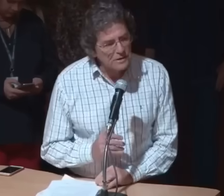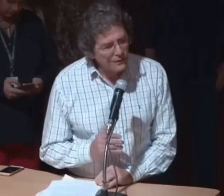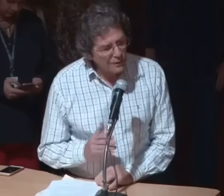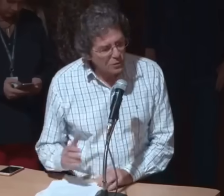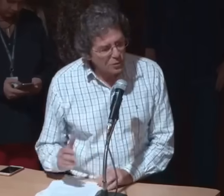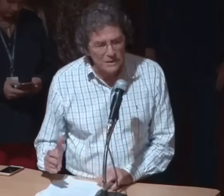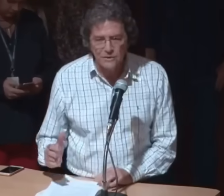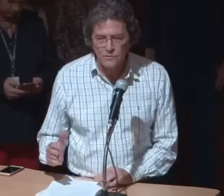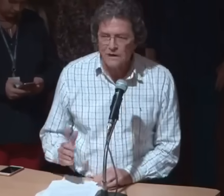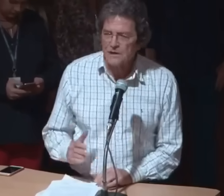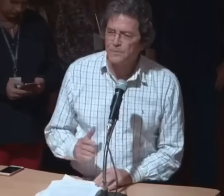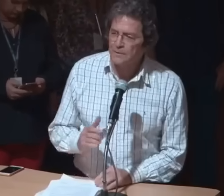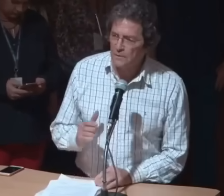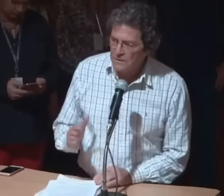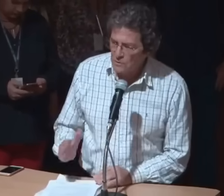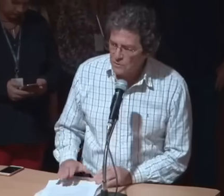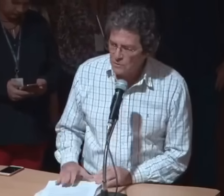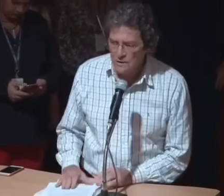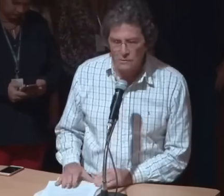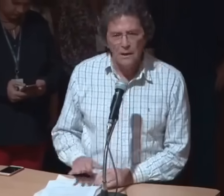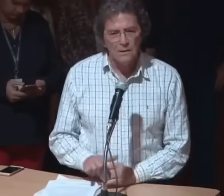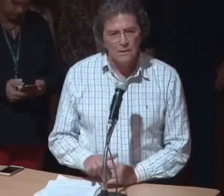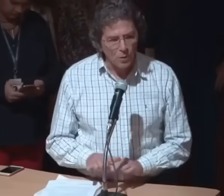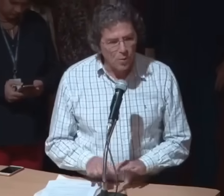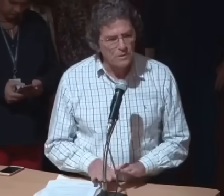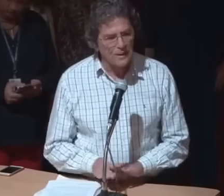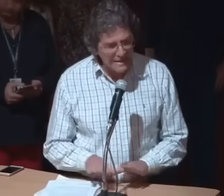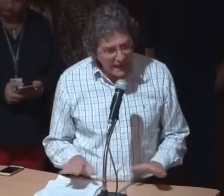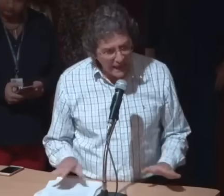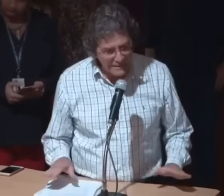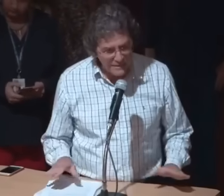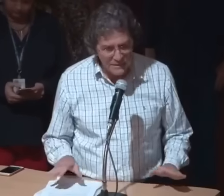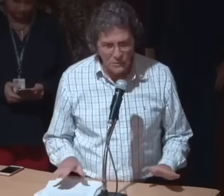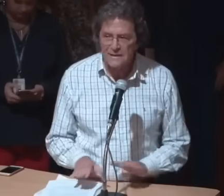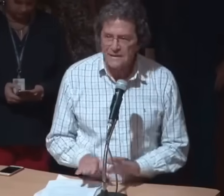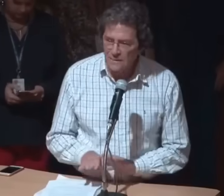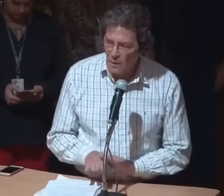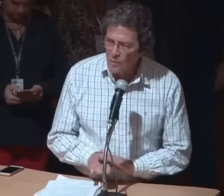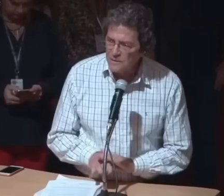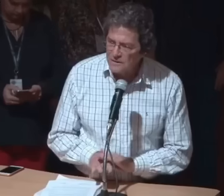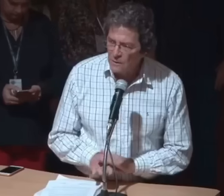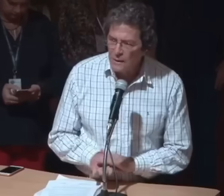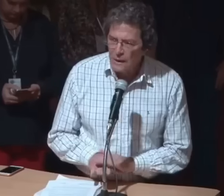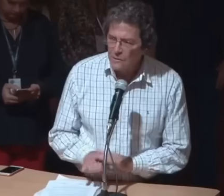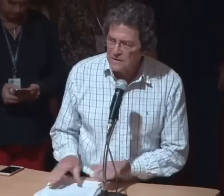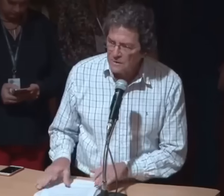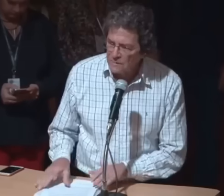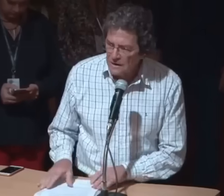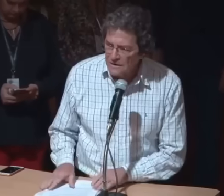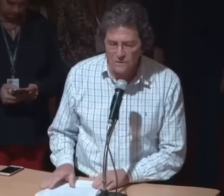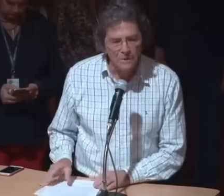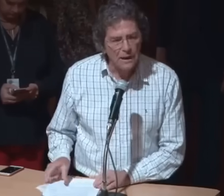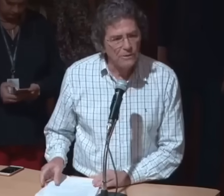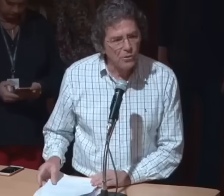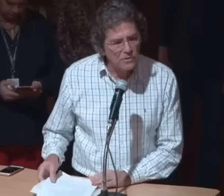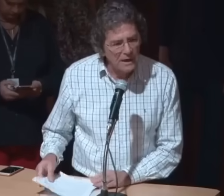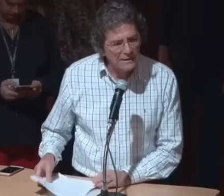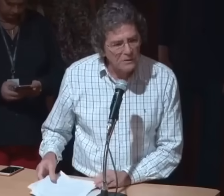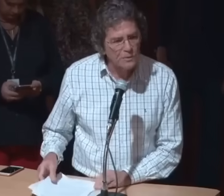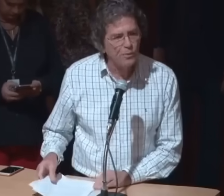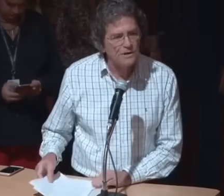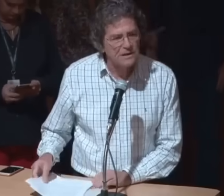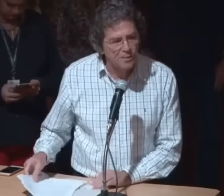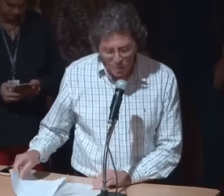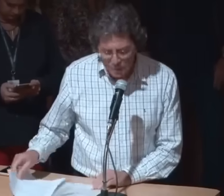dos direitos individuais e coletivos, do respeito à nossa Constituição, são pontos basilares. Então, essa também é uma posição que nós temos trazido no